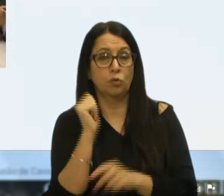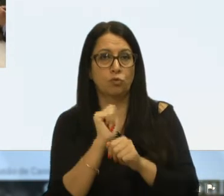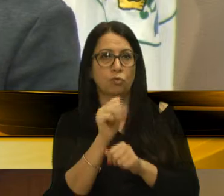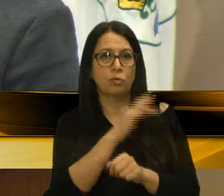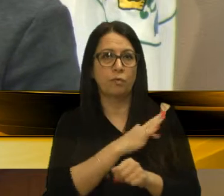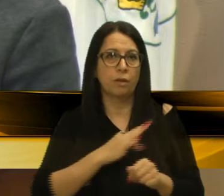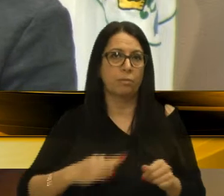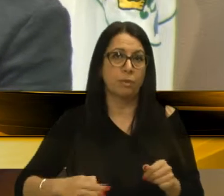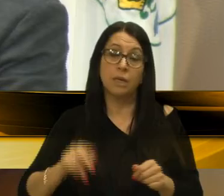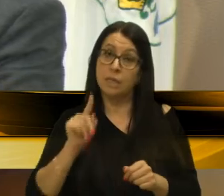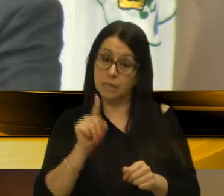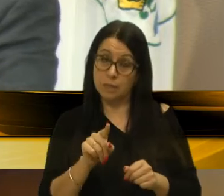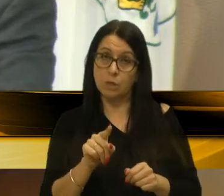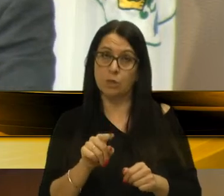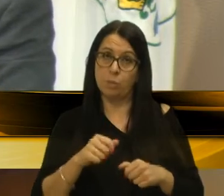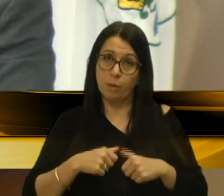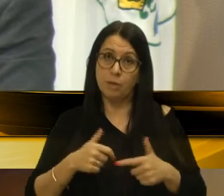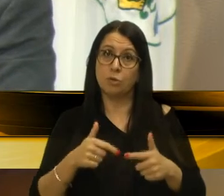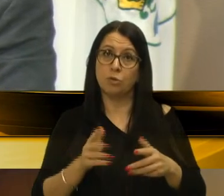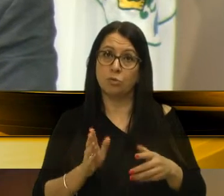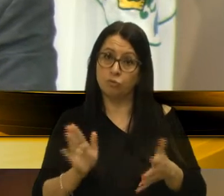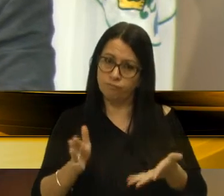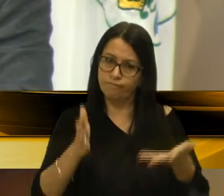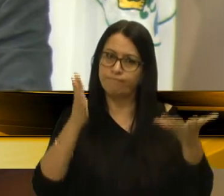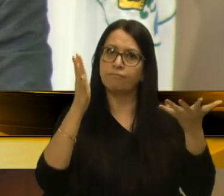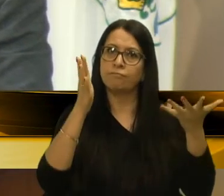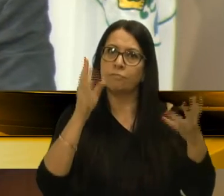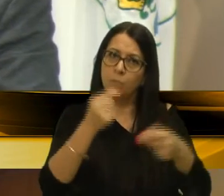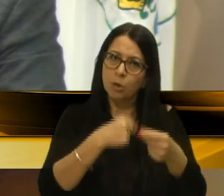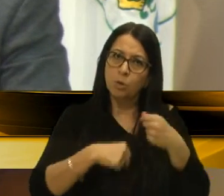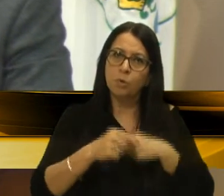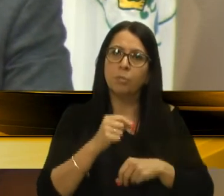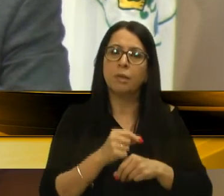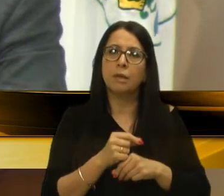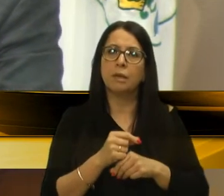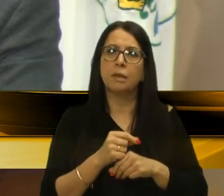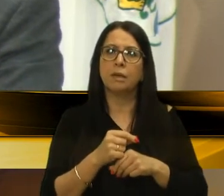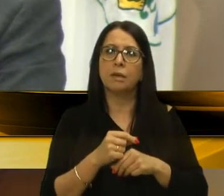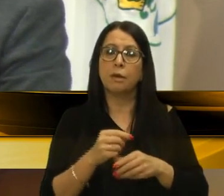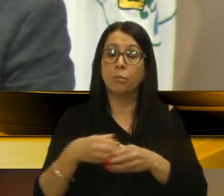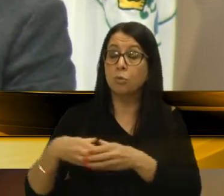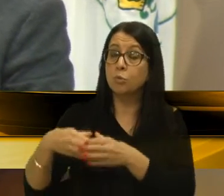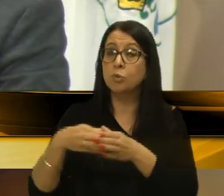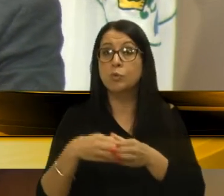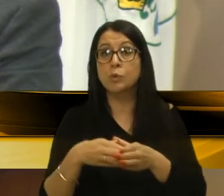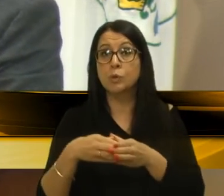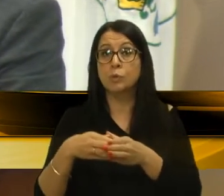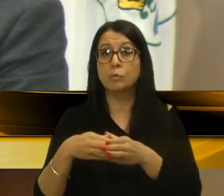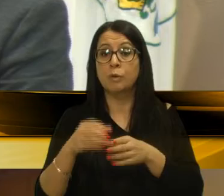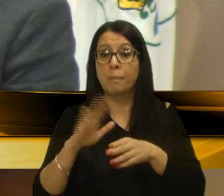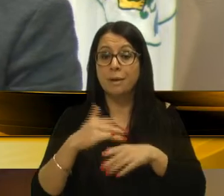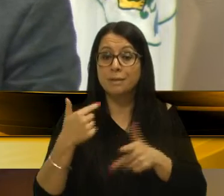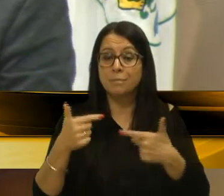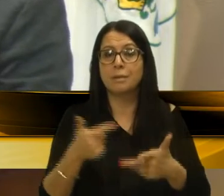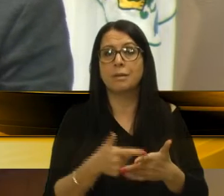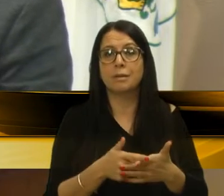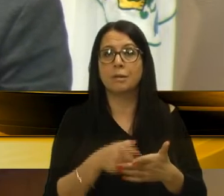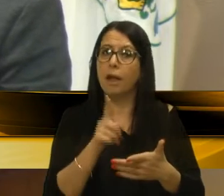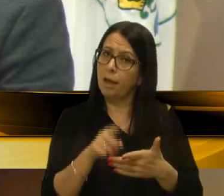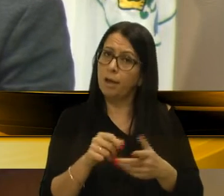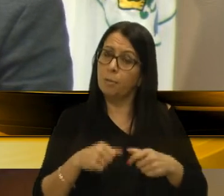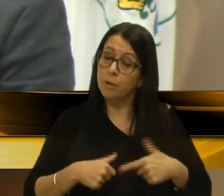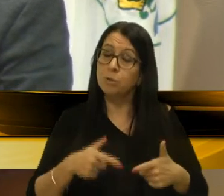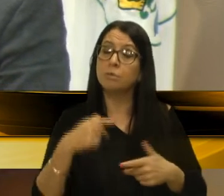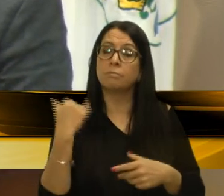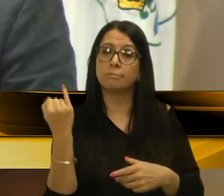isso é uma ação de fomento para a economia e para o turismo para mais empregos e é uma ação importante